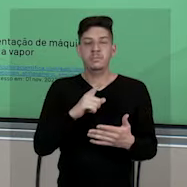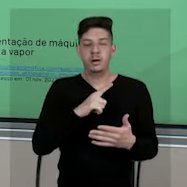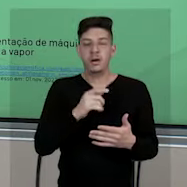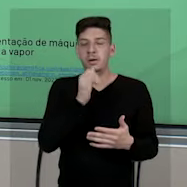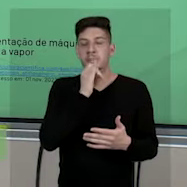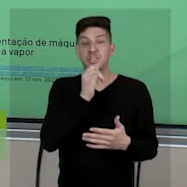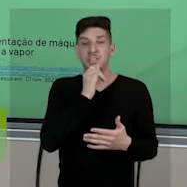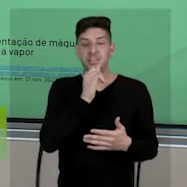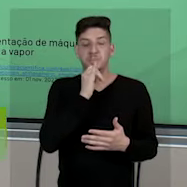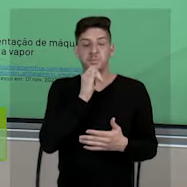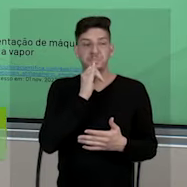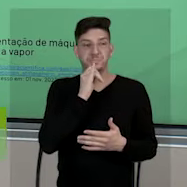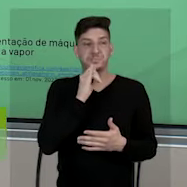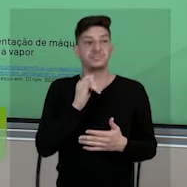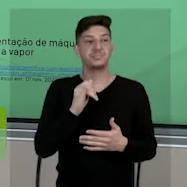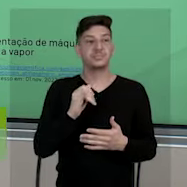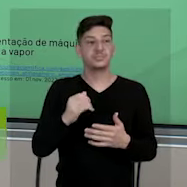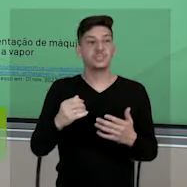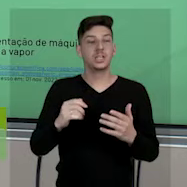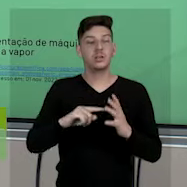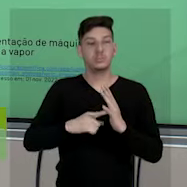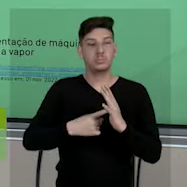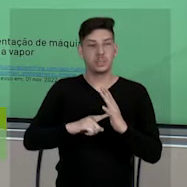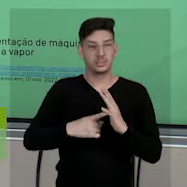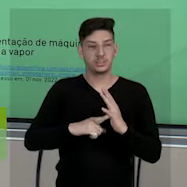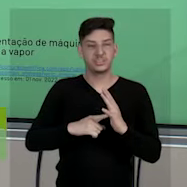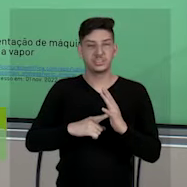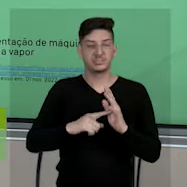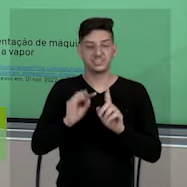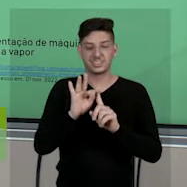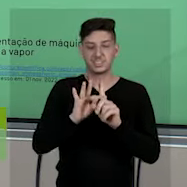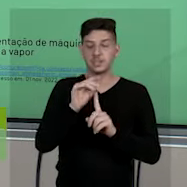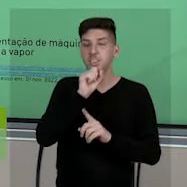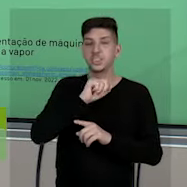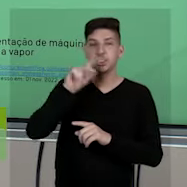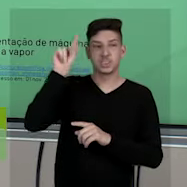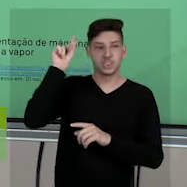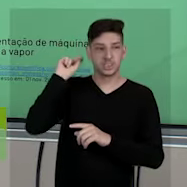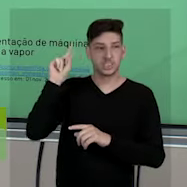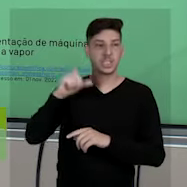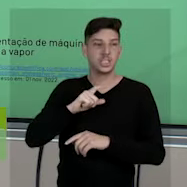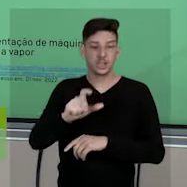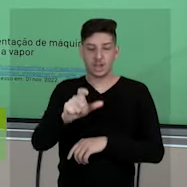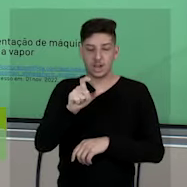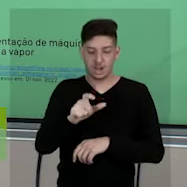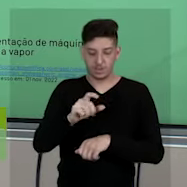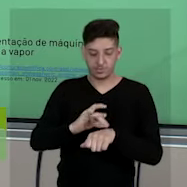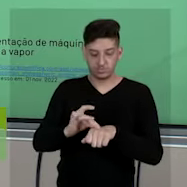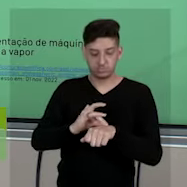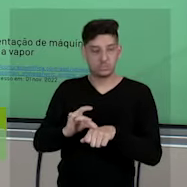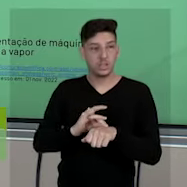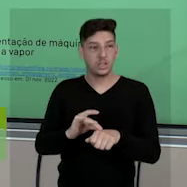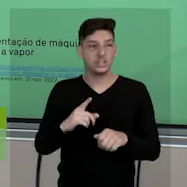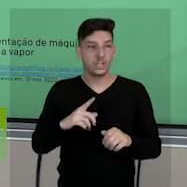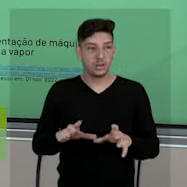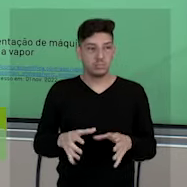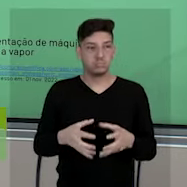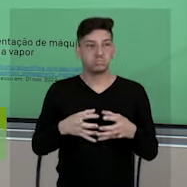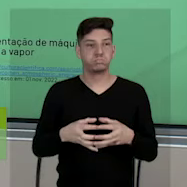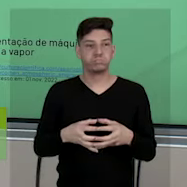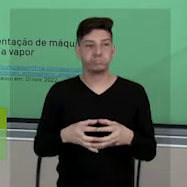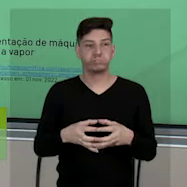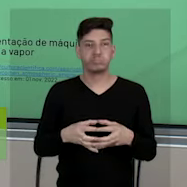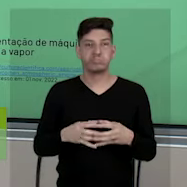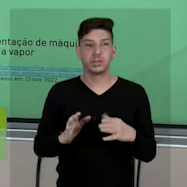a utilização lá numa máquina térmica antiga, o carvão mineral aquece aqui uma região que você tem fechada, ela é totalmente